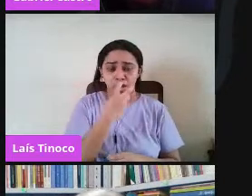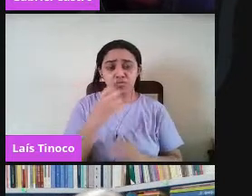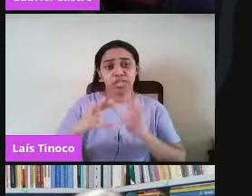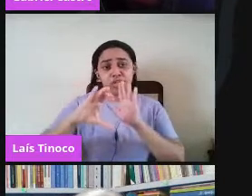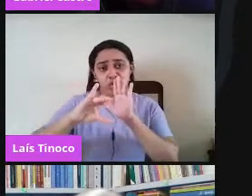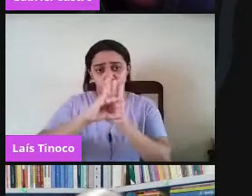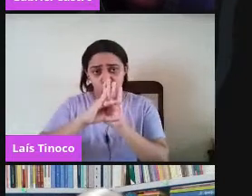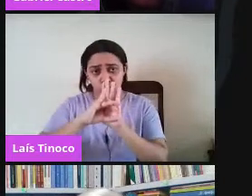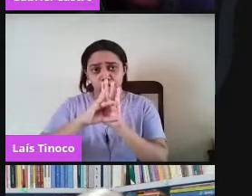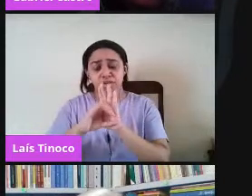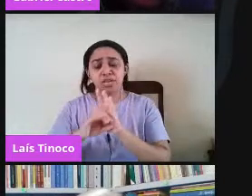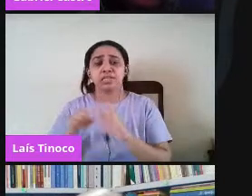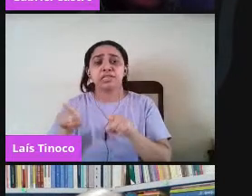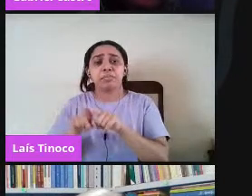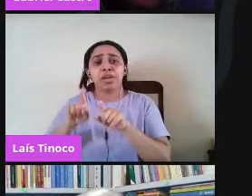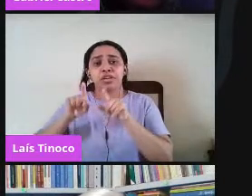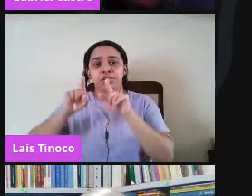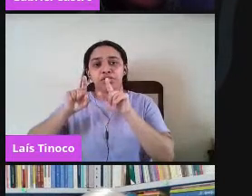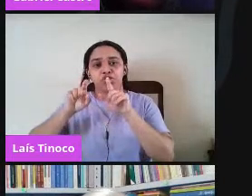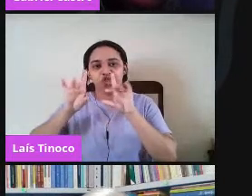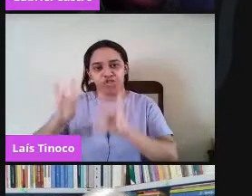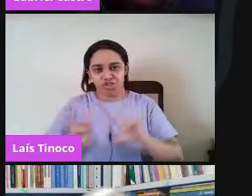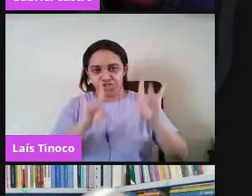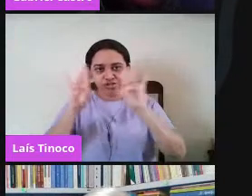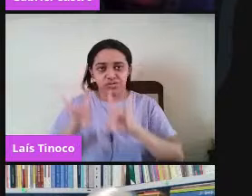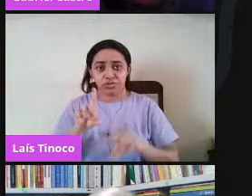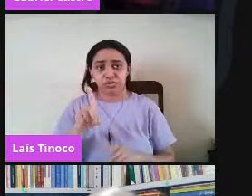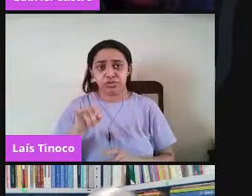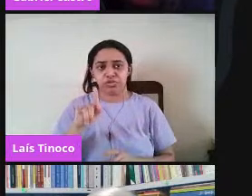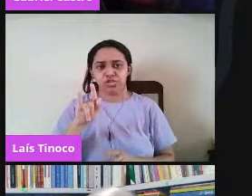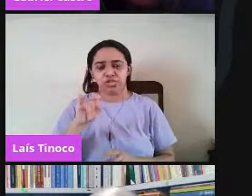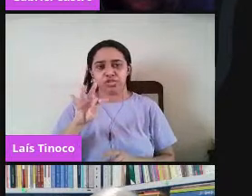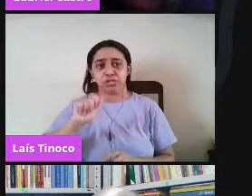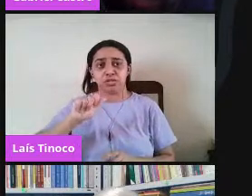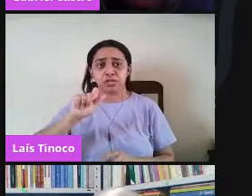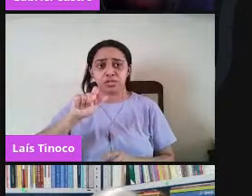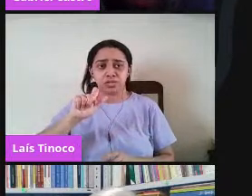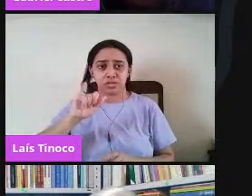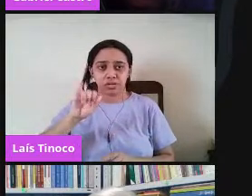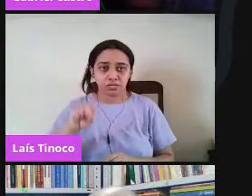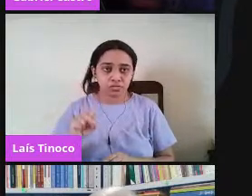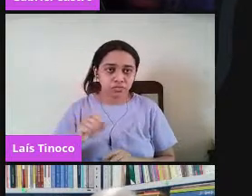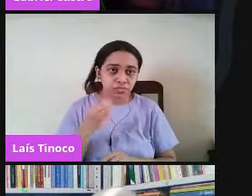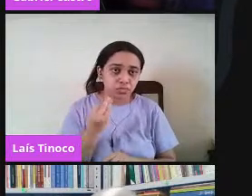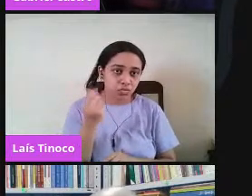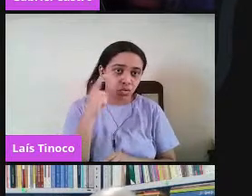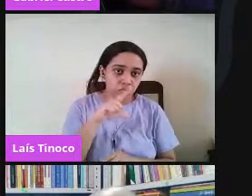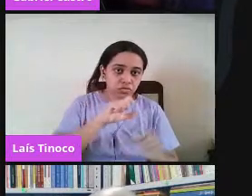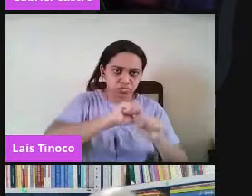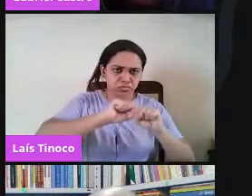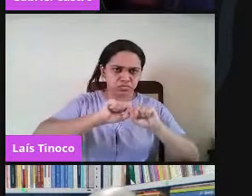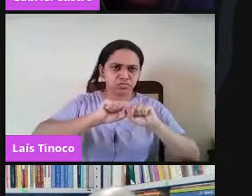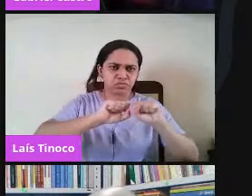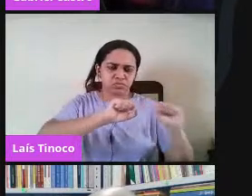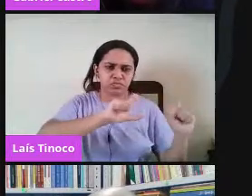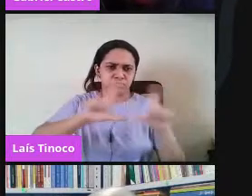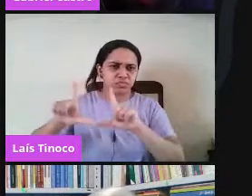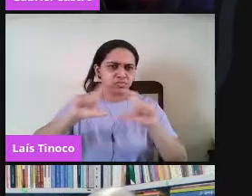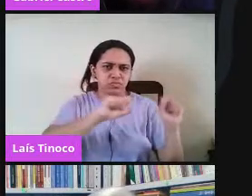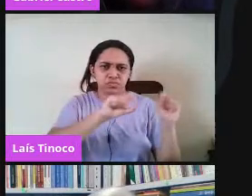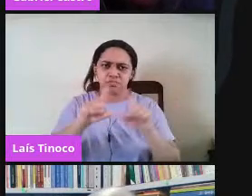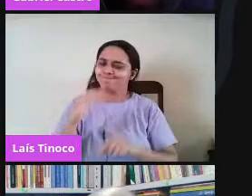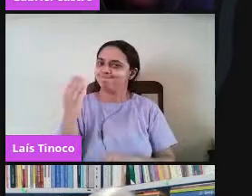digitais, certo? Professora, você queria falar? Pois não, Gabriel. A senhora está passando o slide? Estou passando, não está aparecendo,